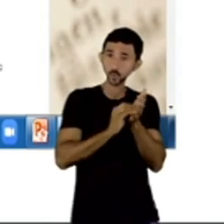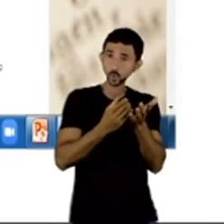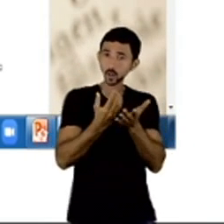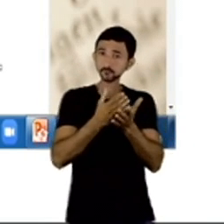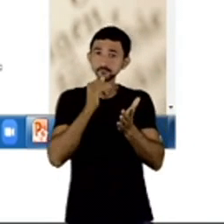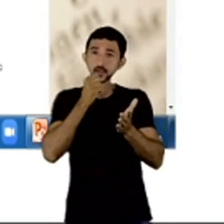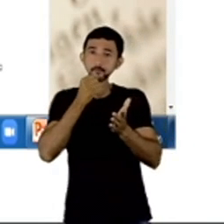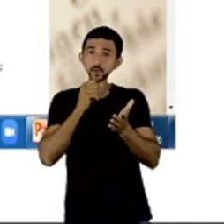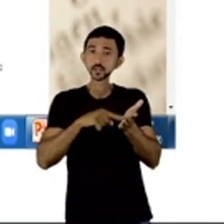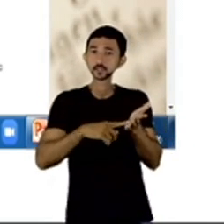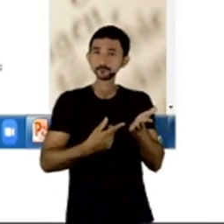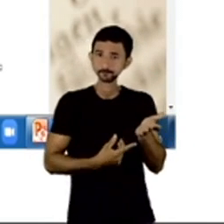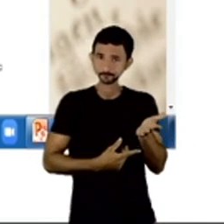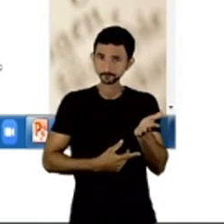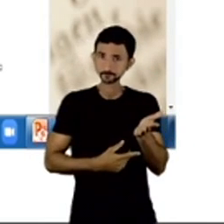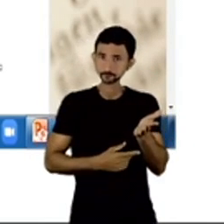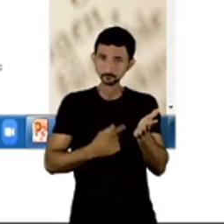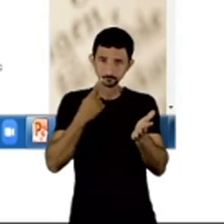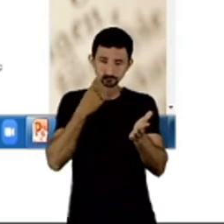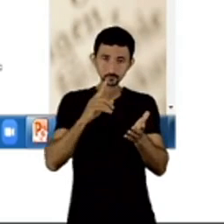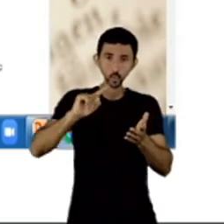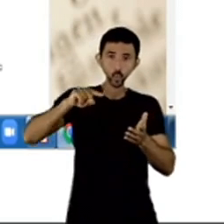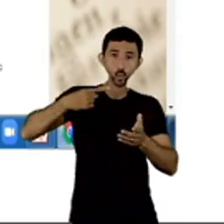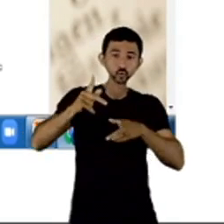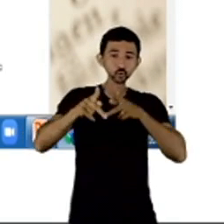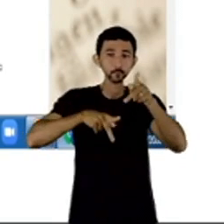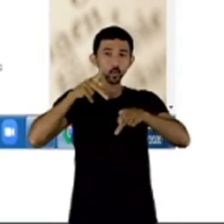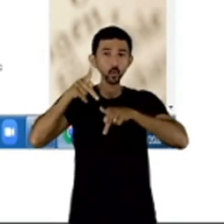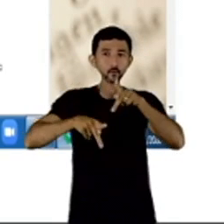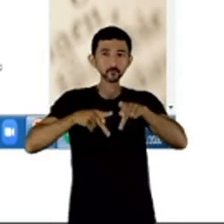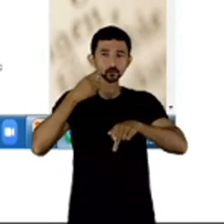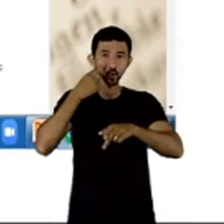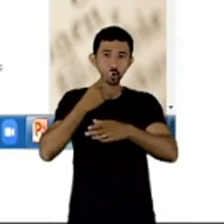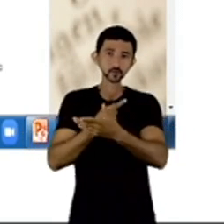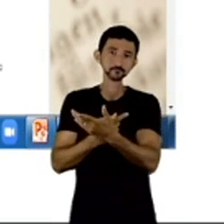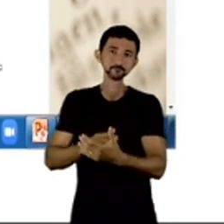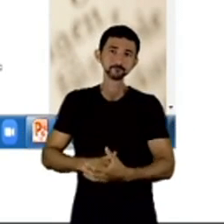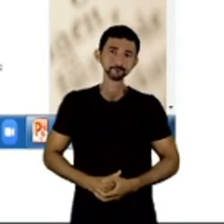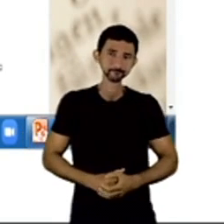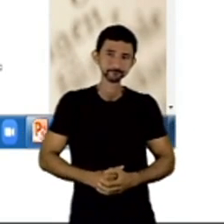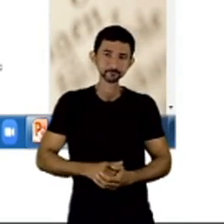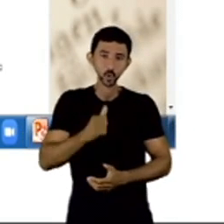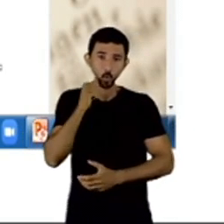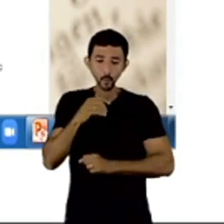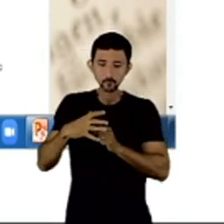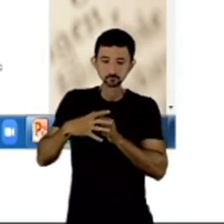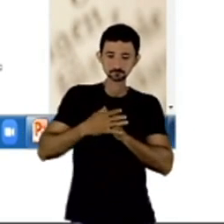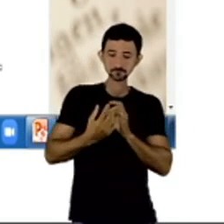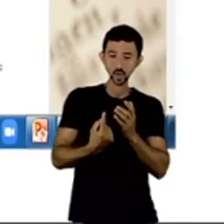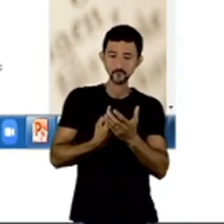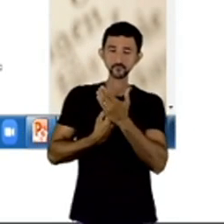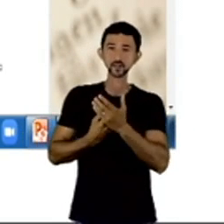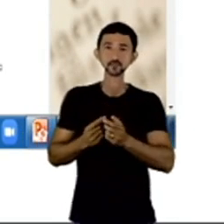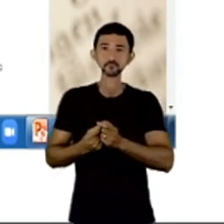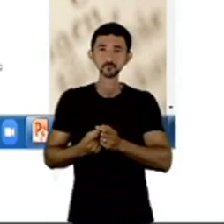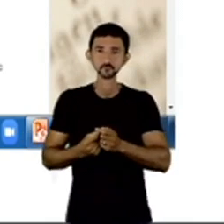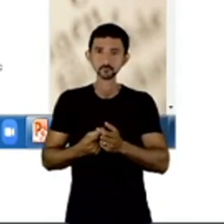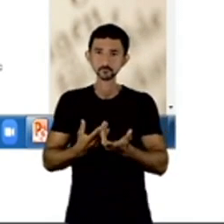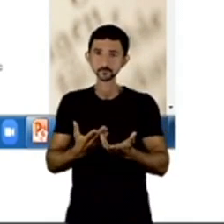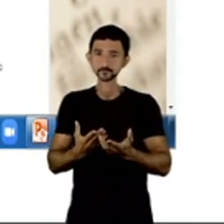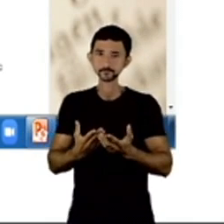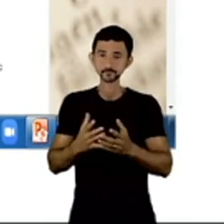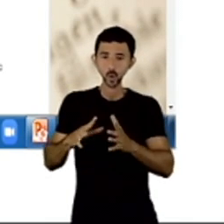essa reportagem nos levam para um outro público. Refém vive terror durante